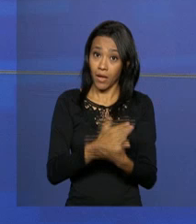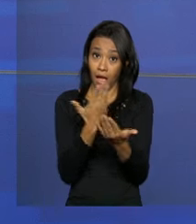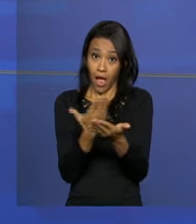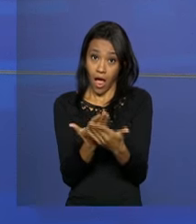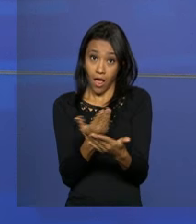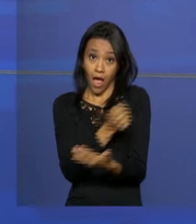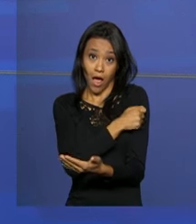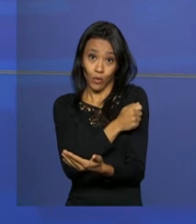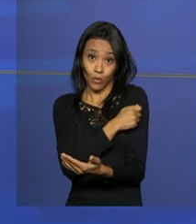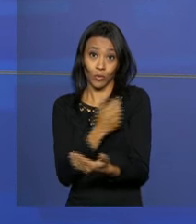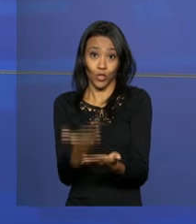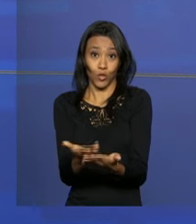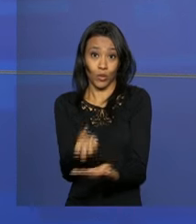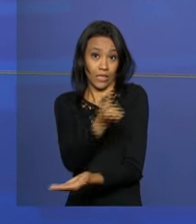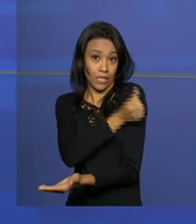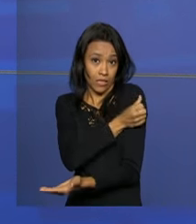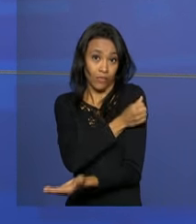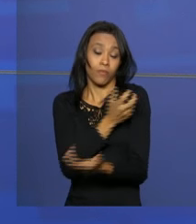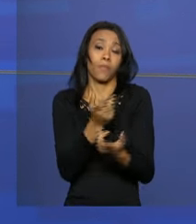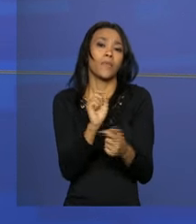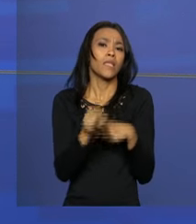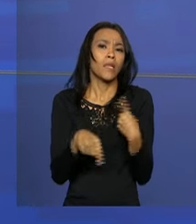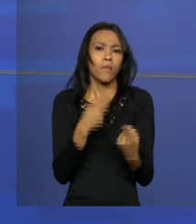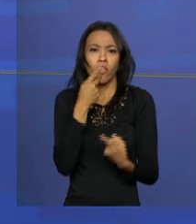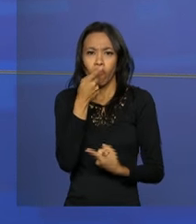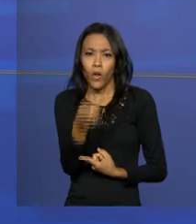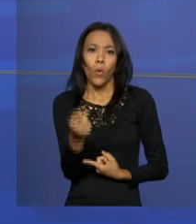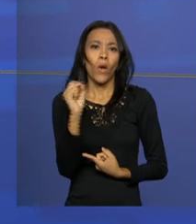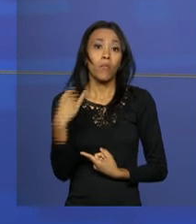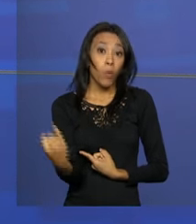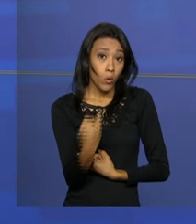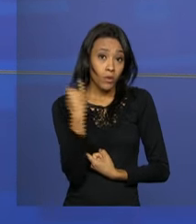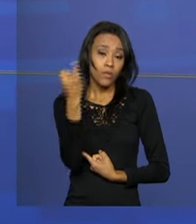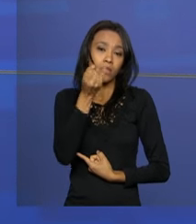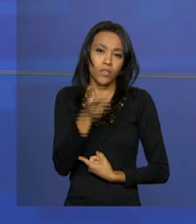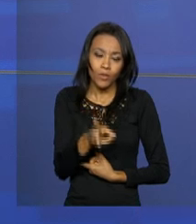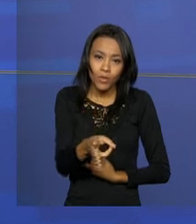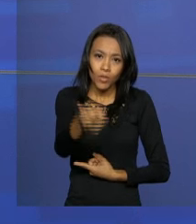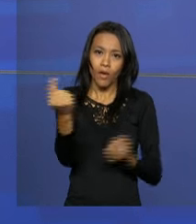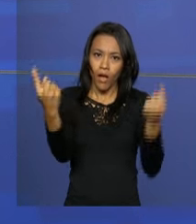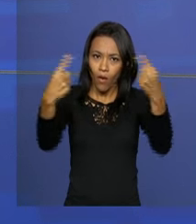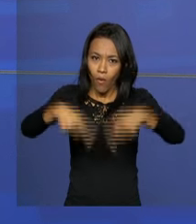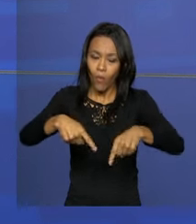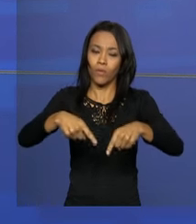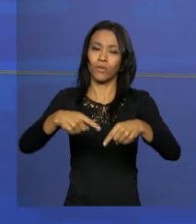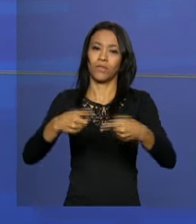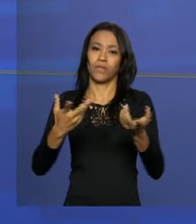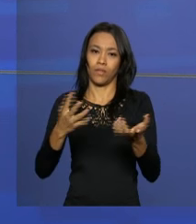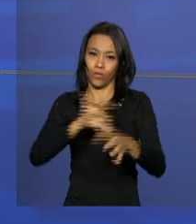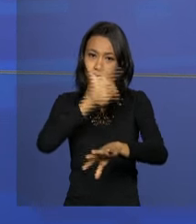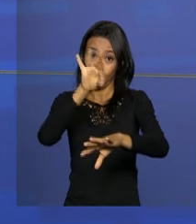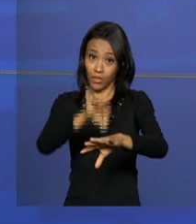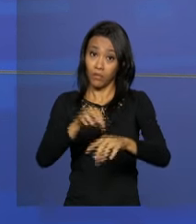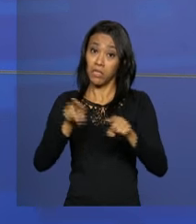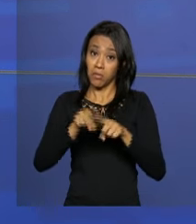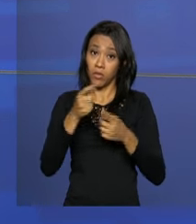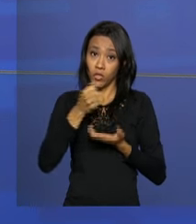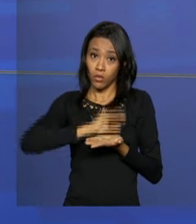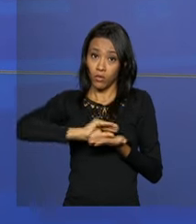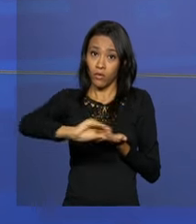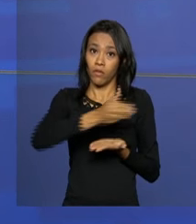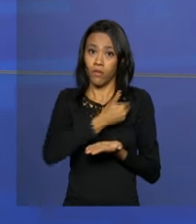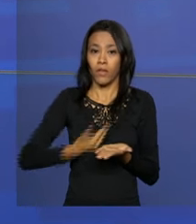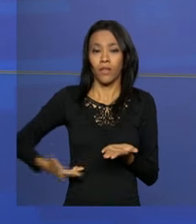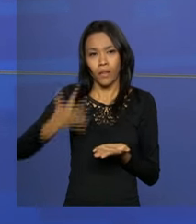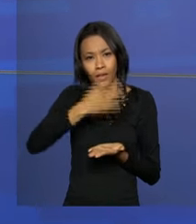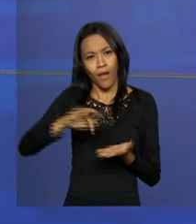ano. Na sequência, o ministro falou sobre a importância da ação contínua contra o mosquito e os investimentos do governo federal